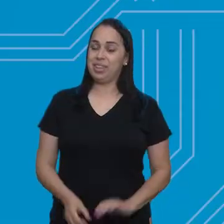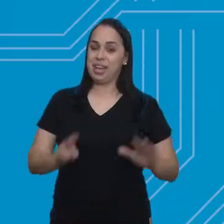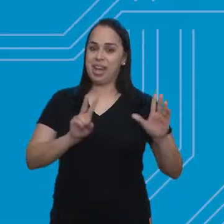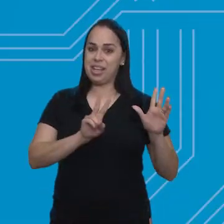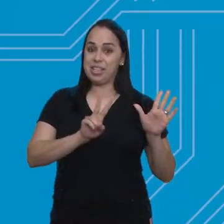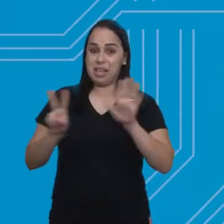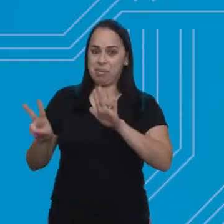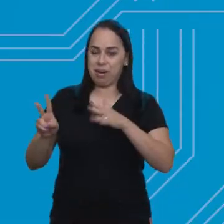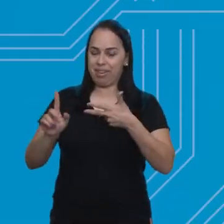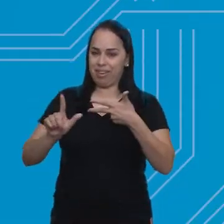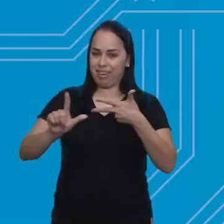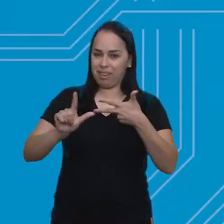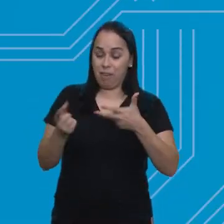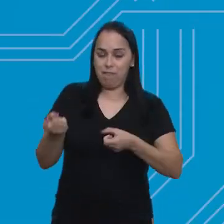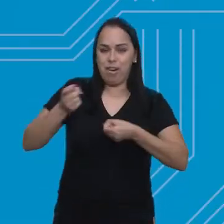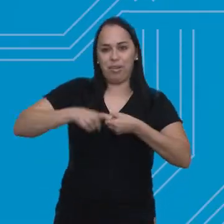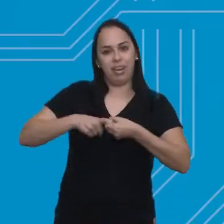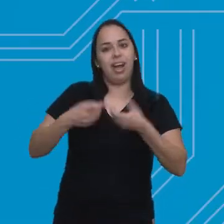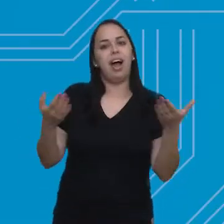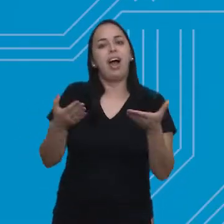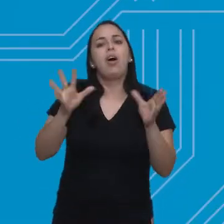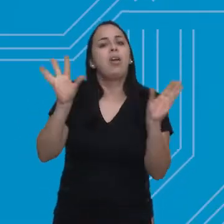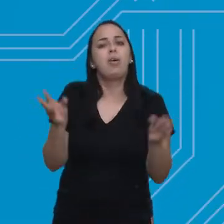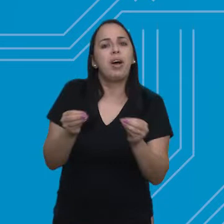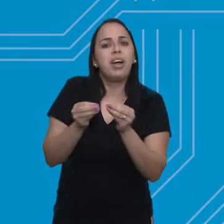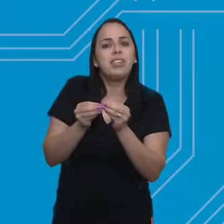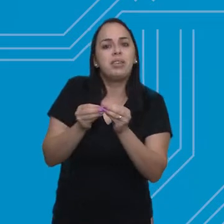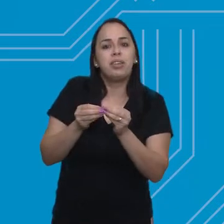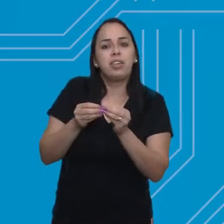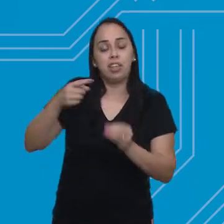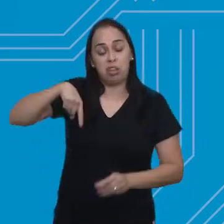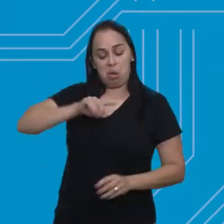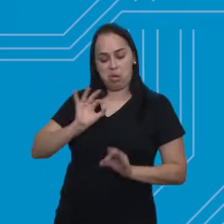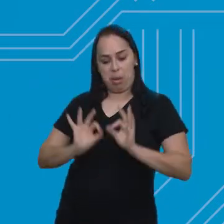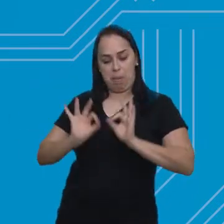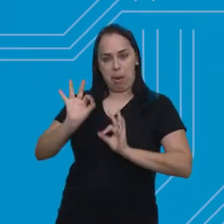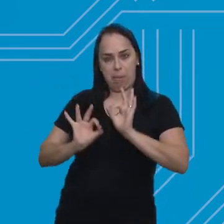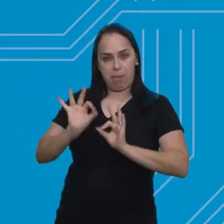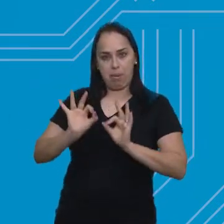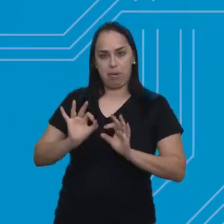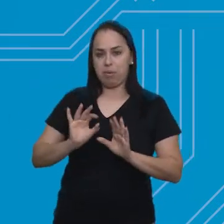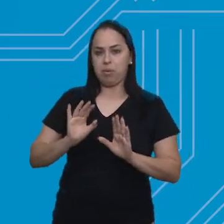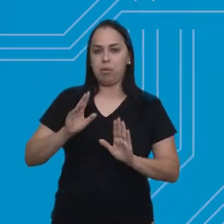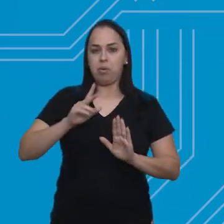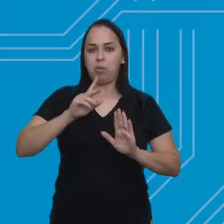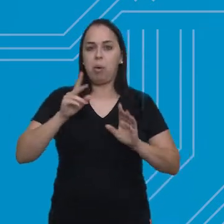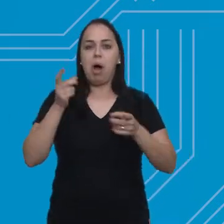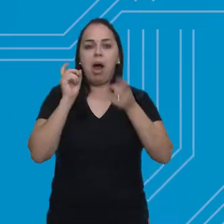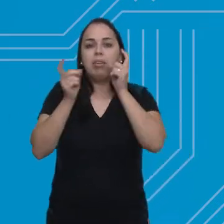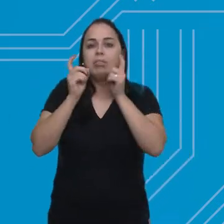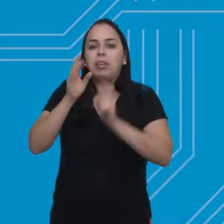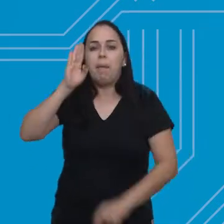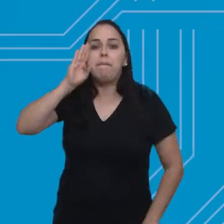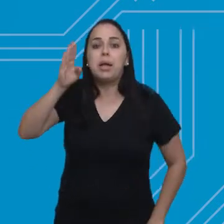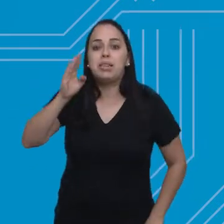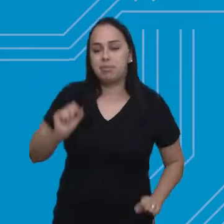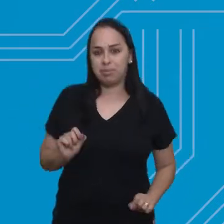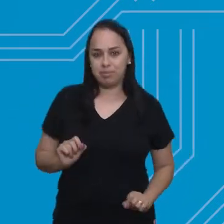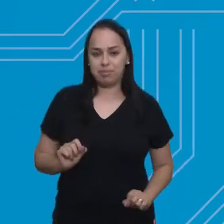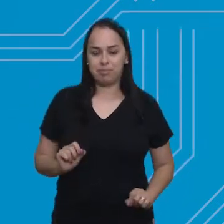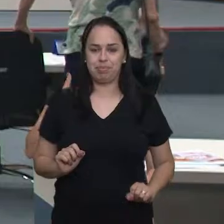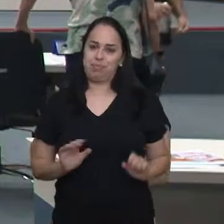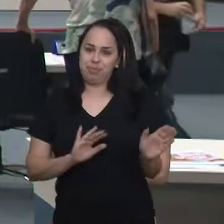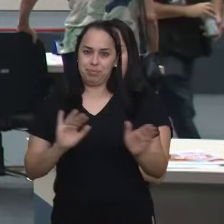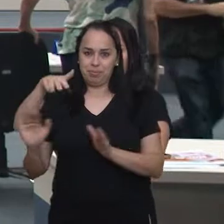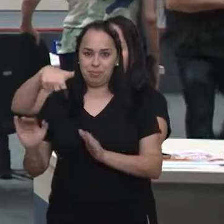E o Semana Legislativa está de volta. Fique agora com o resumo que preparamos para você, com os destaques da sessão realizada na